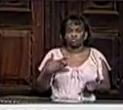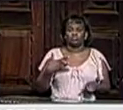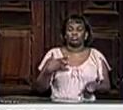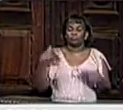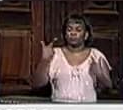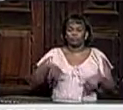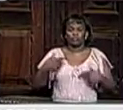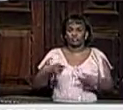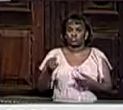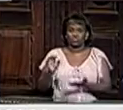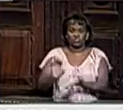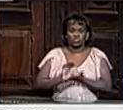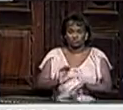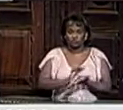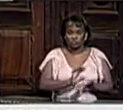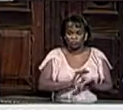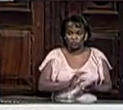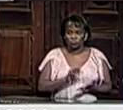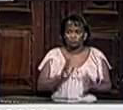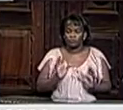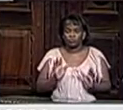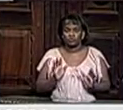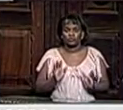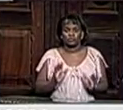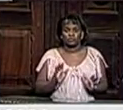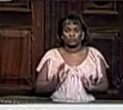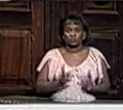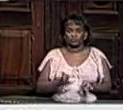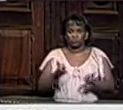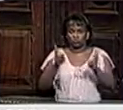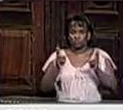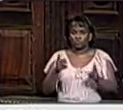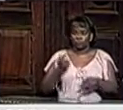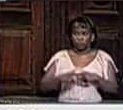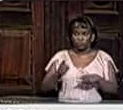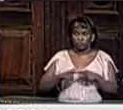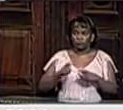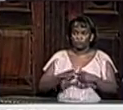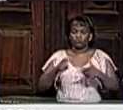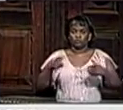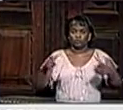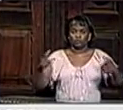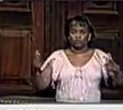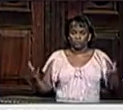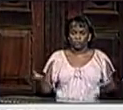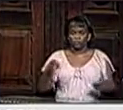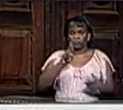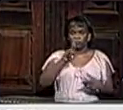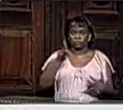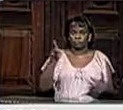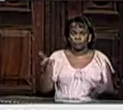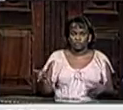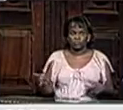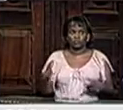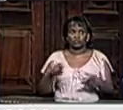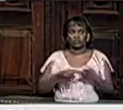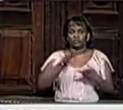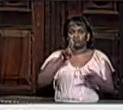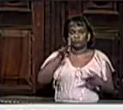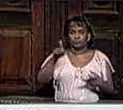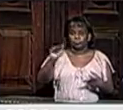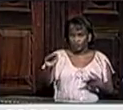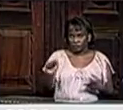recursos necessários para enfrentar essa expansão de UPPs e